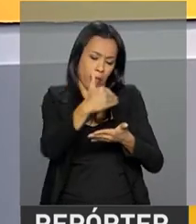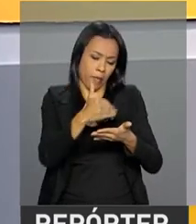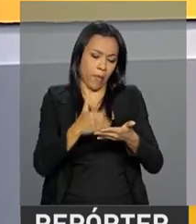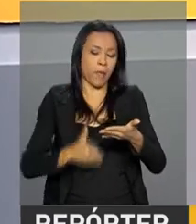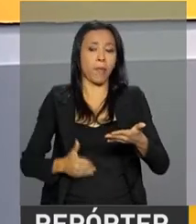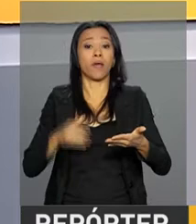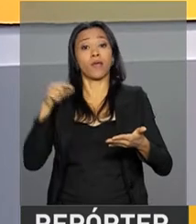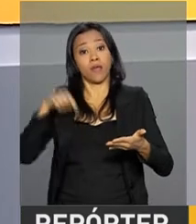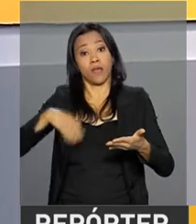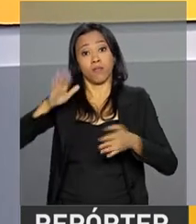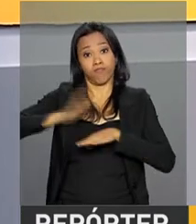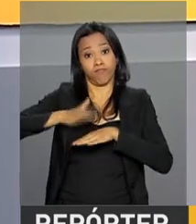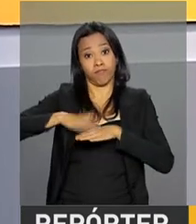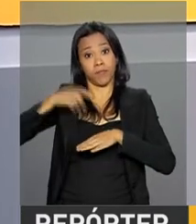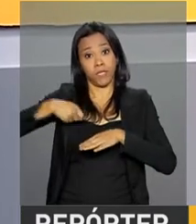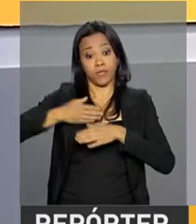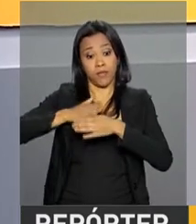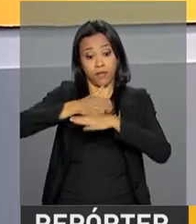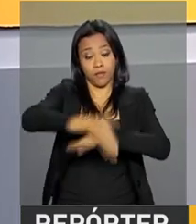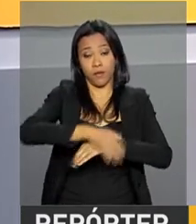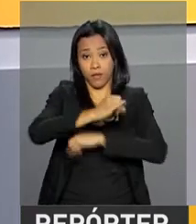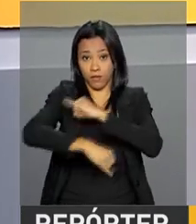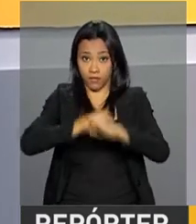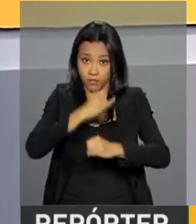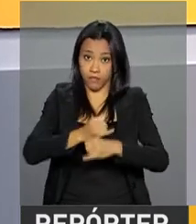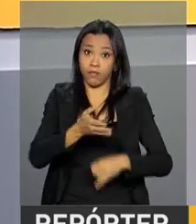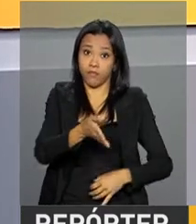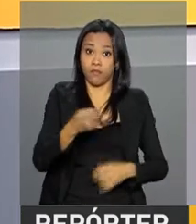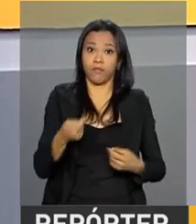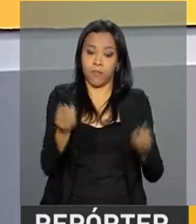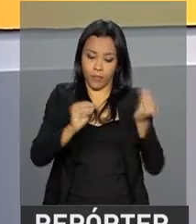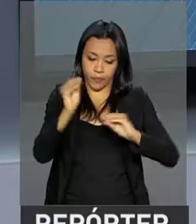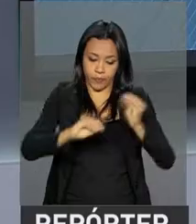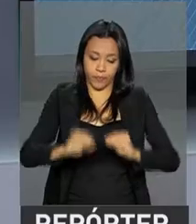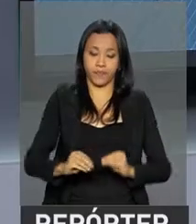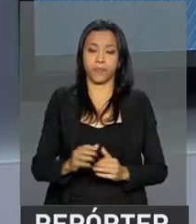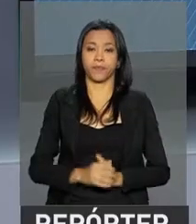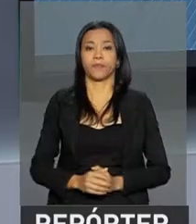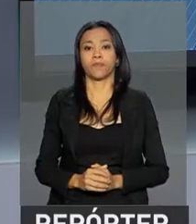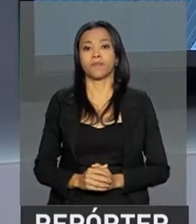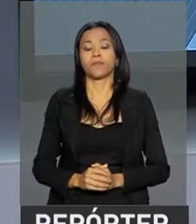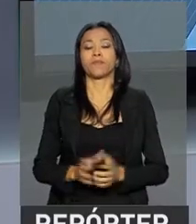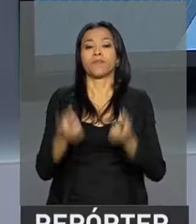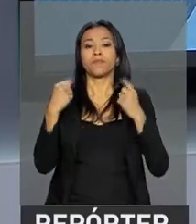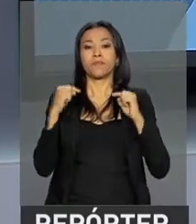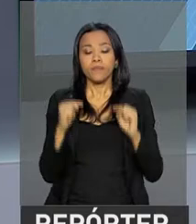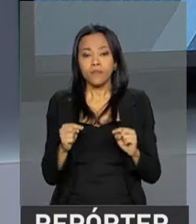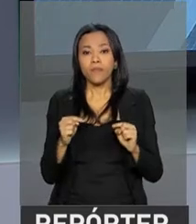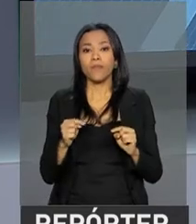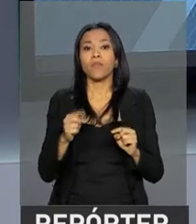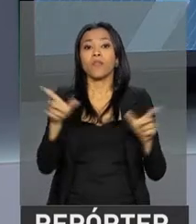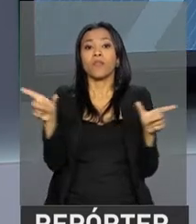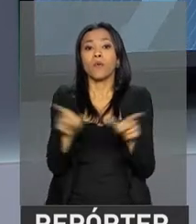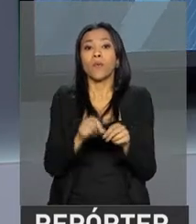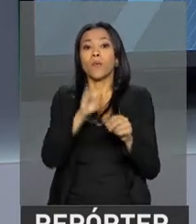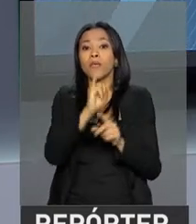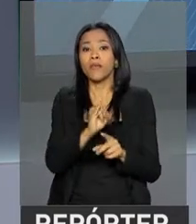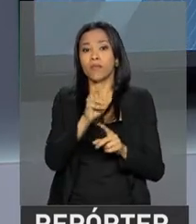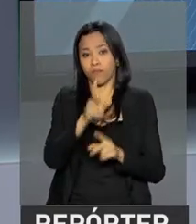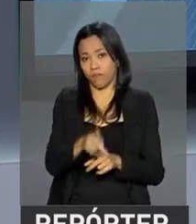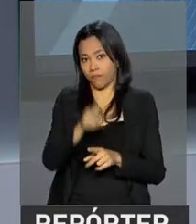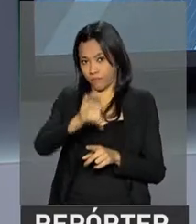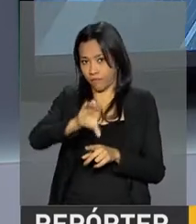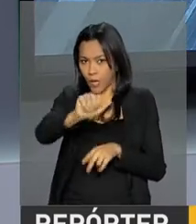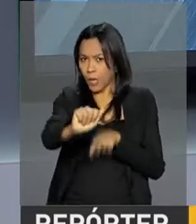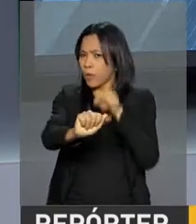o empregador deve acessar a página do E-Social na internet. O Índice de Preços ao Consumidor Amplo,